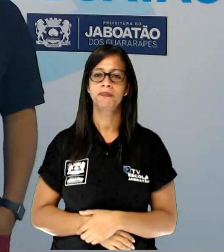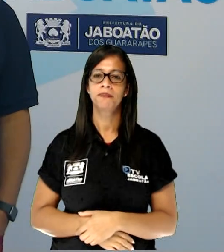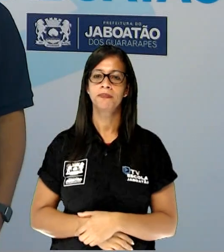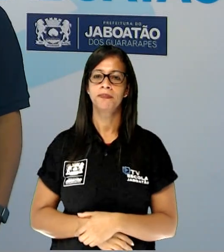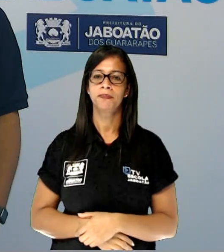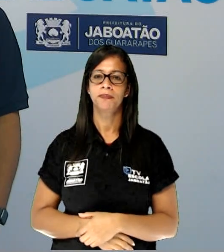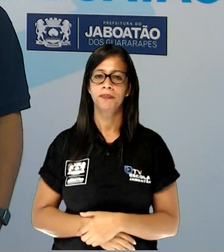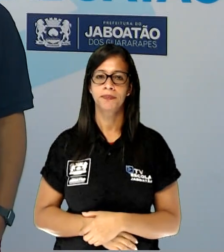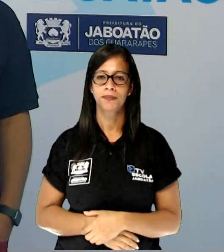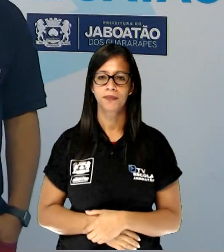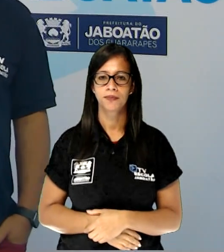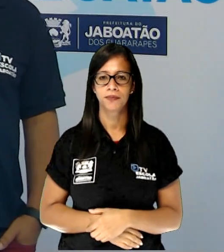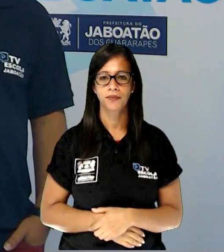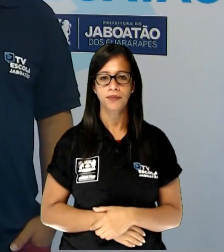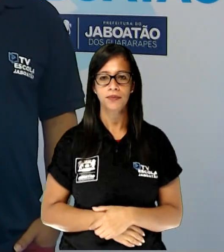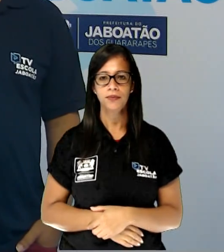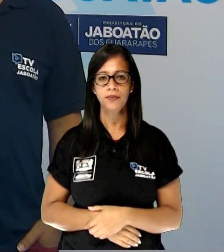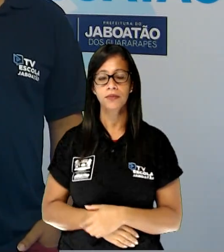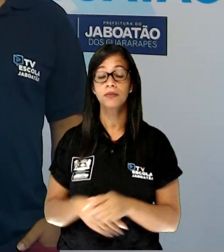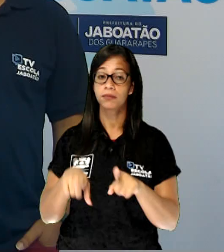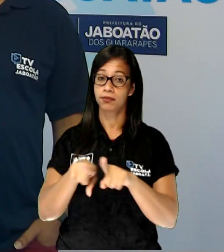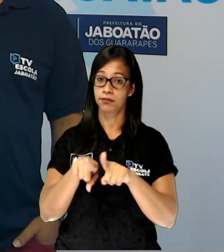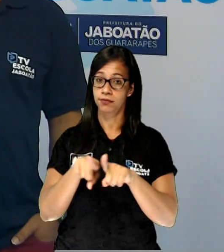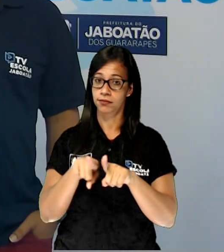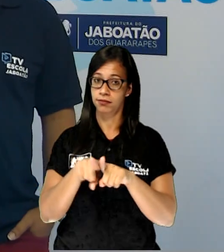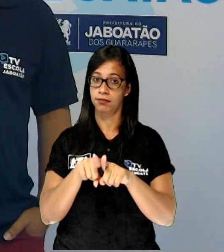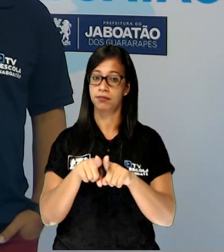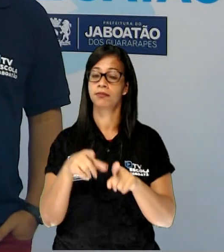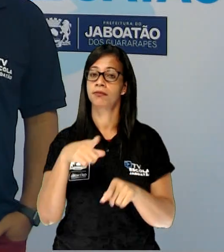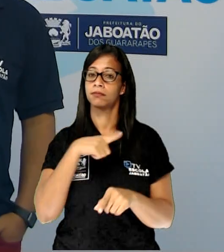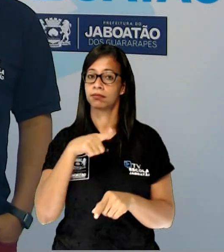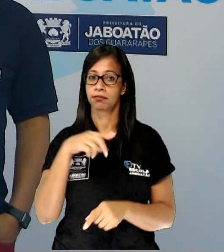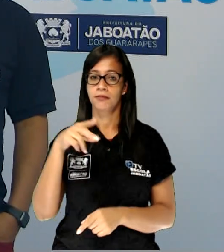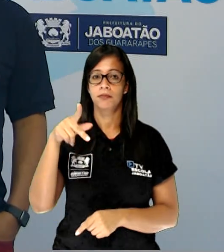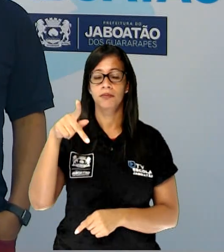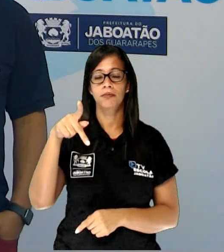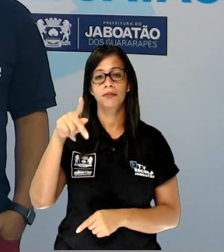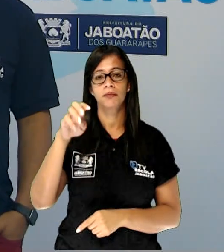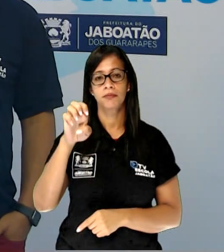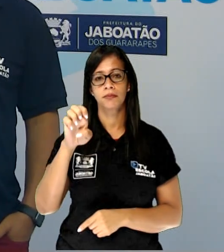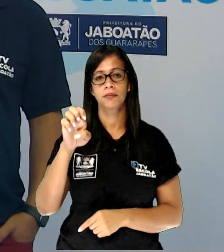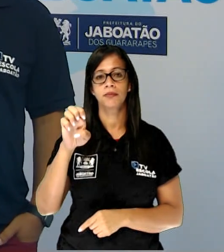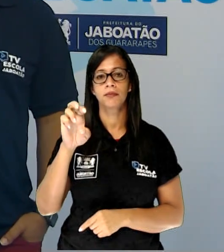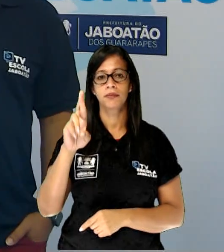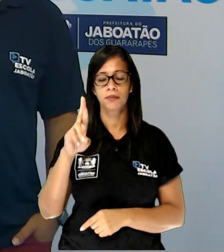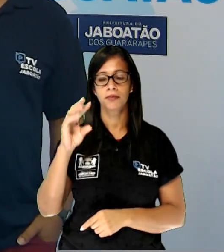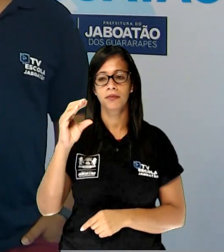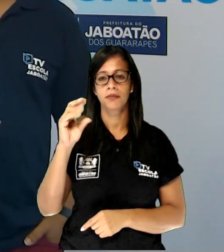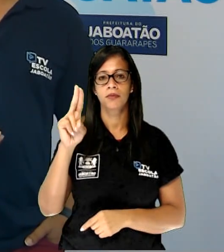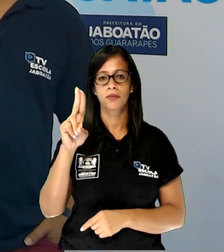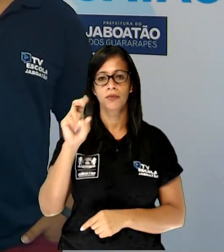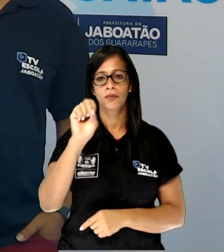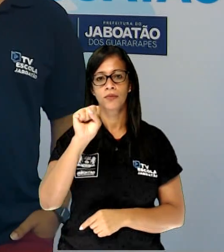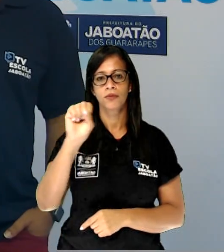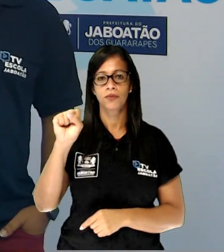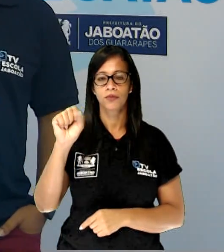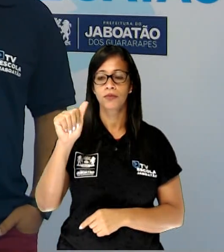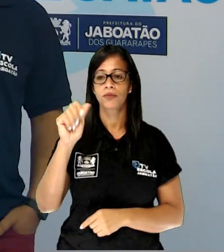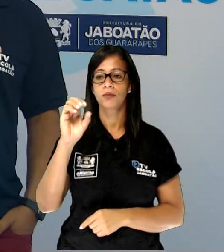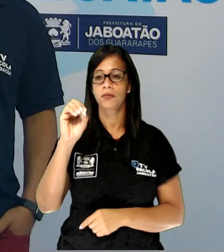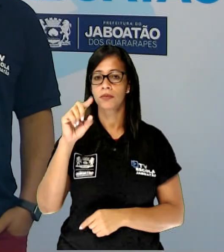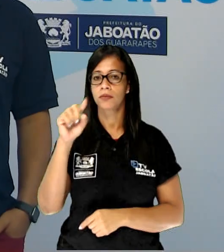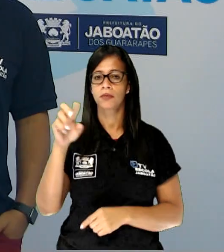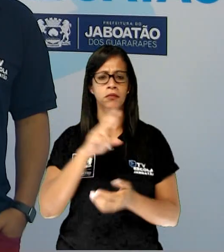Ok? Agora nós vamos passar para a percussão. Aí na percussão nós temos vários instrumentos.